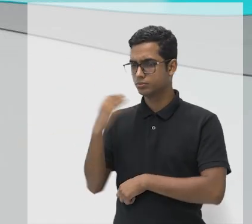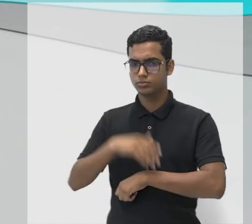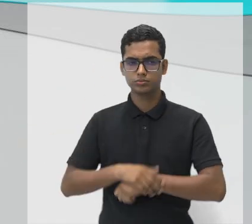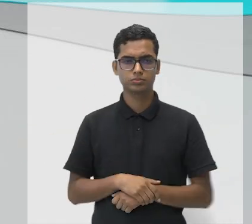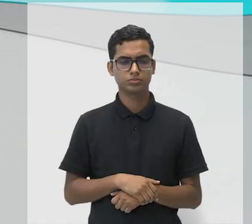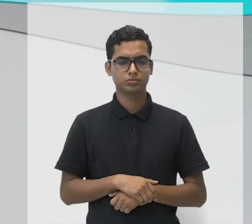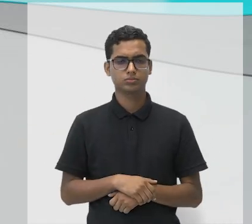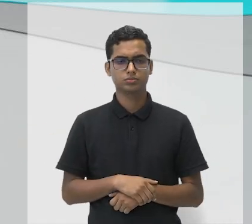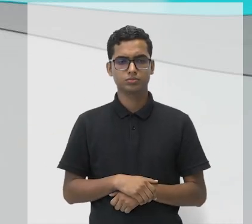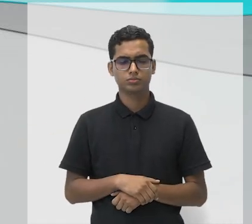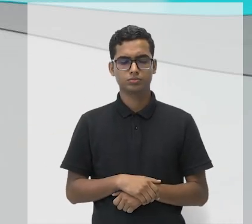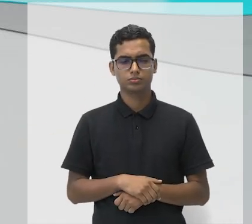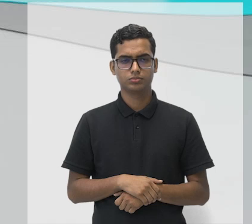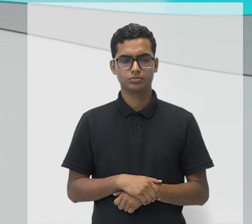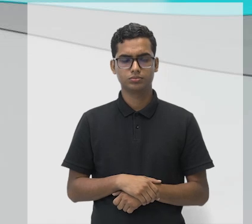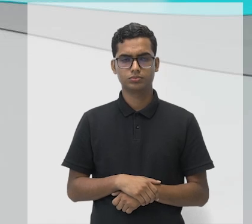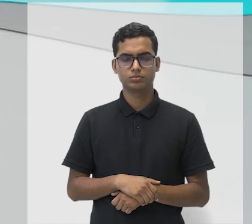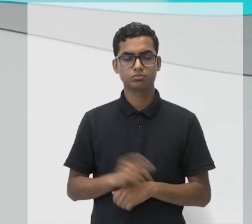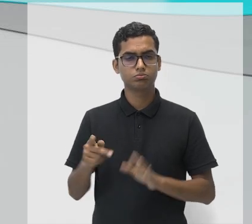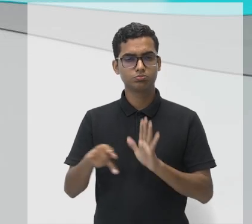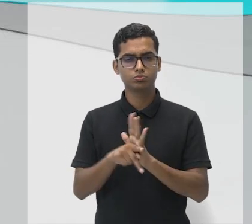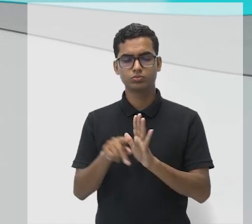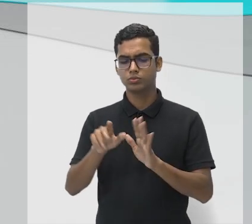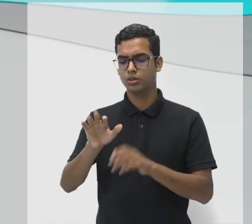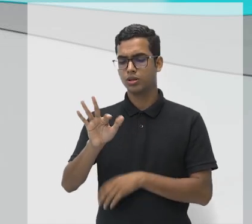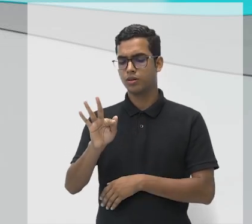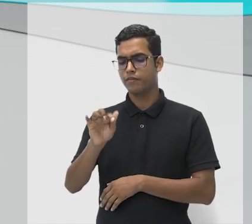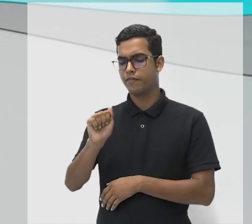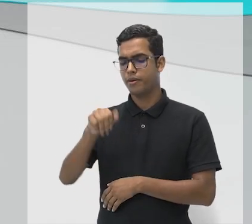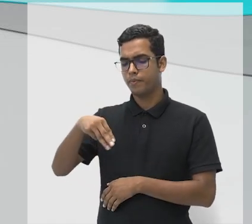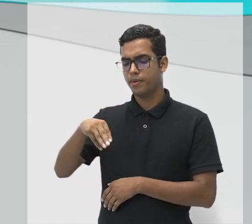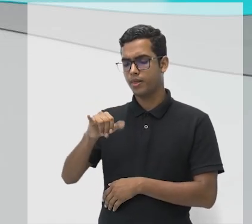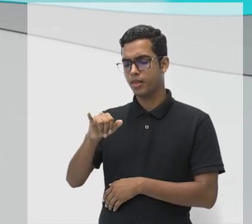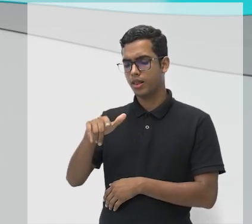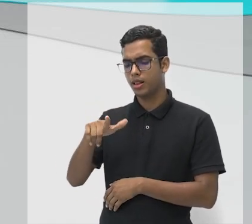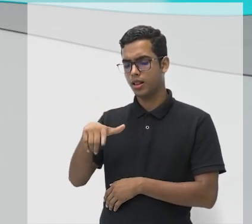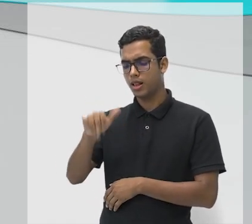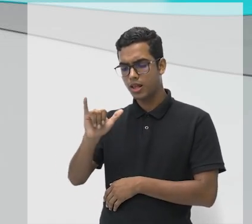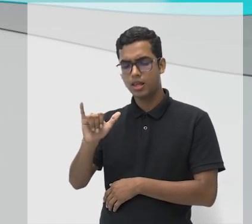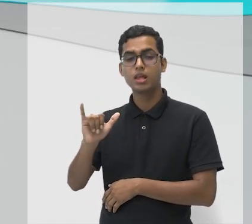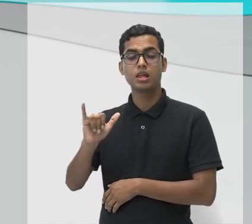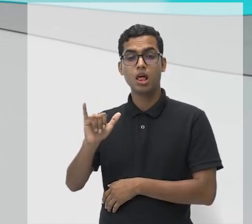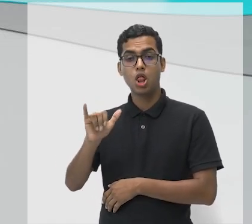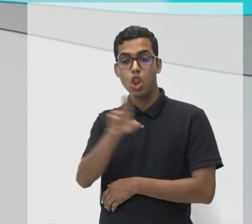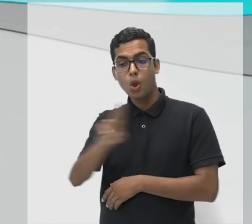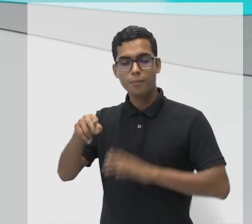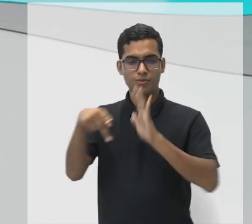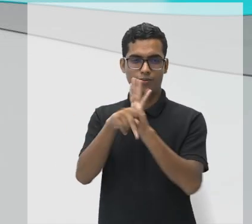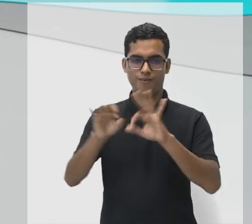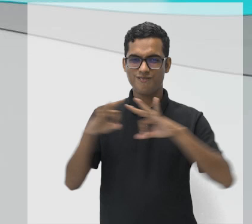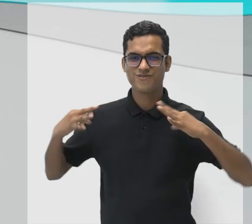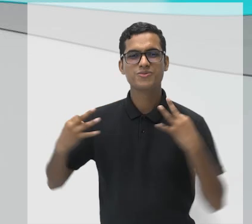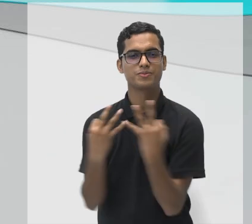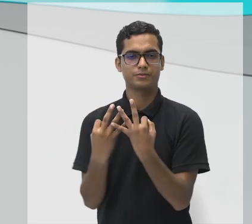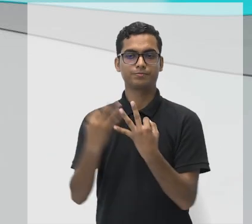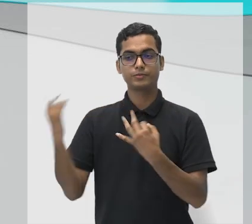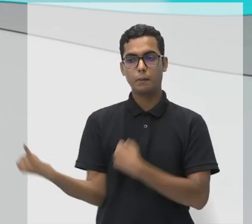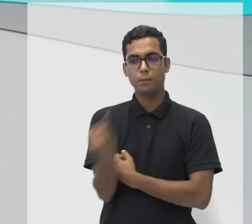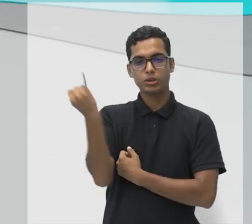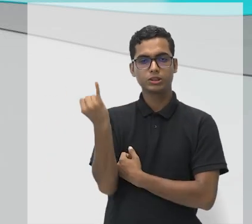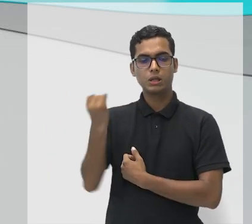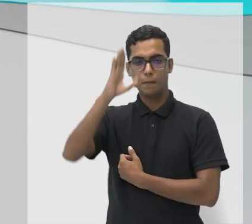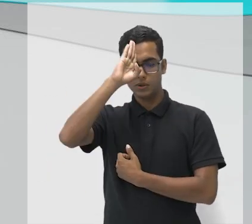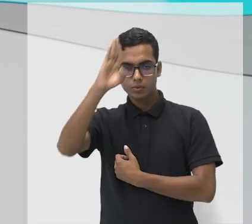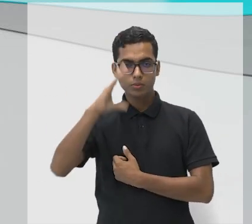name, nome de família. Ele é muito mais importante do que o nome individual, né? O nome daquele indivíduo, tá? É diferente de